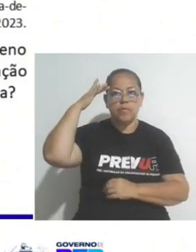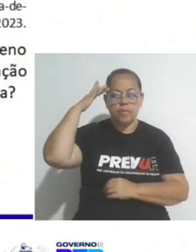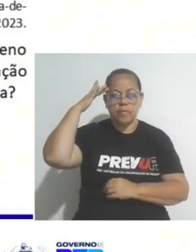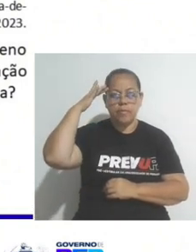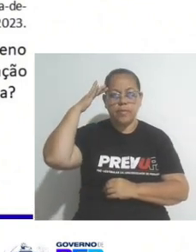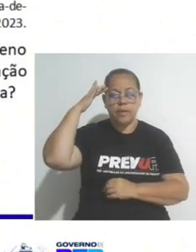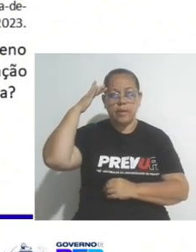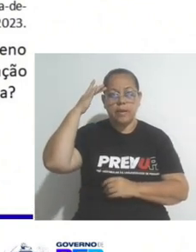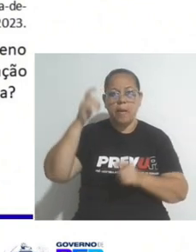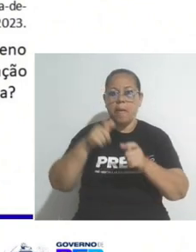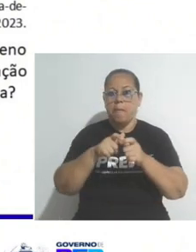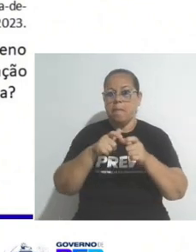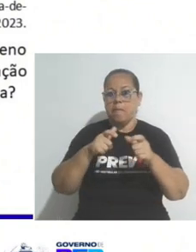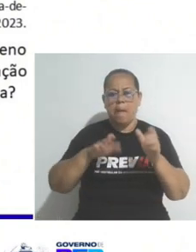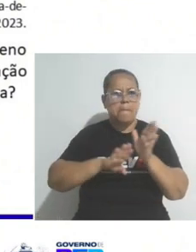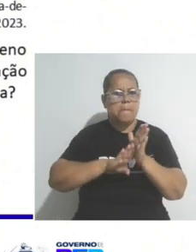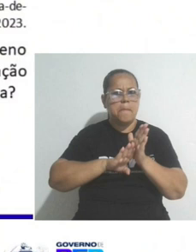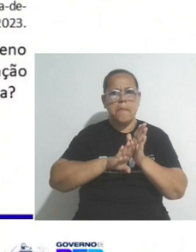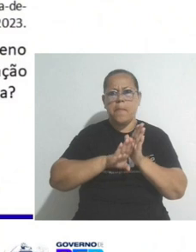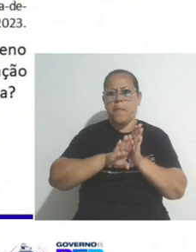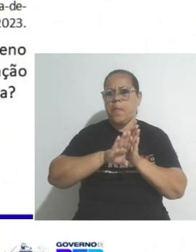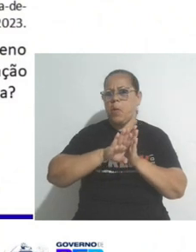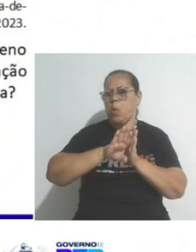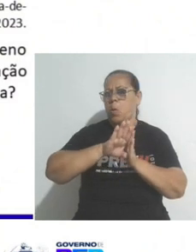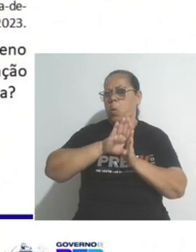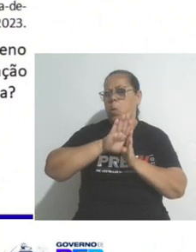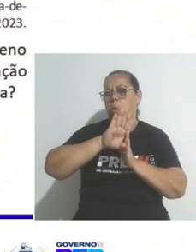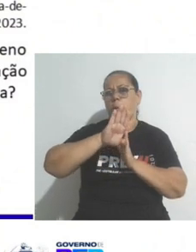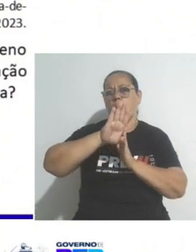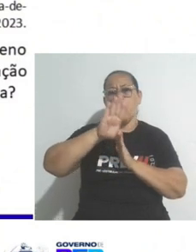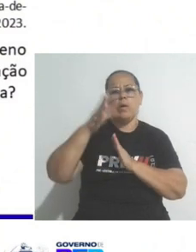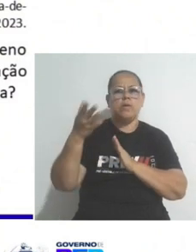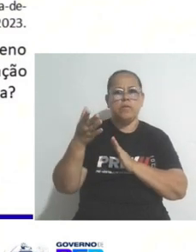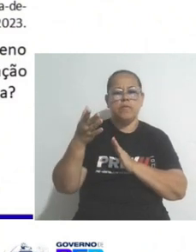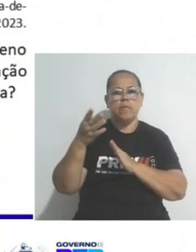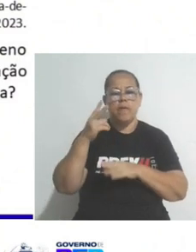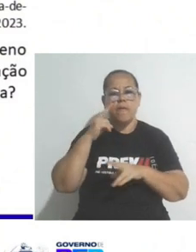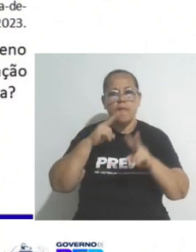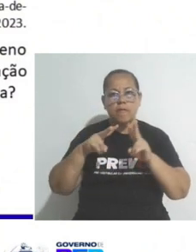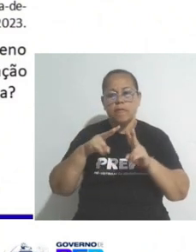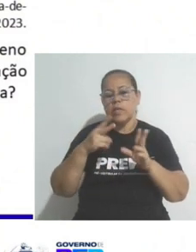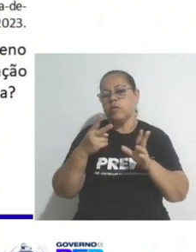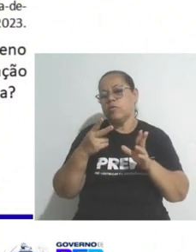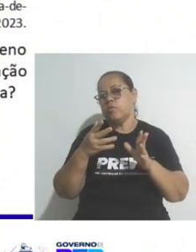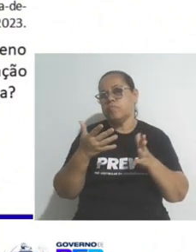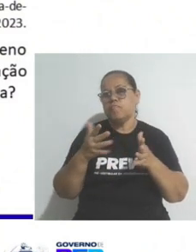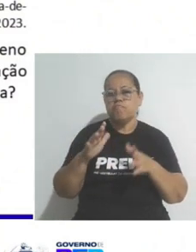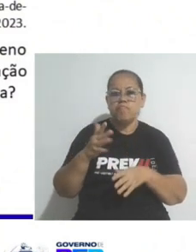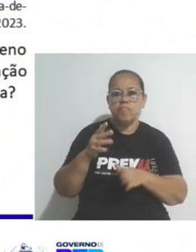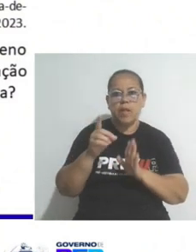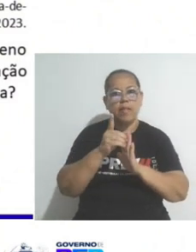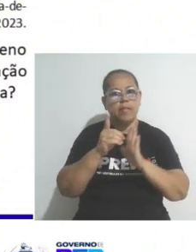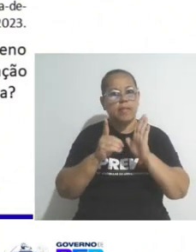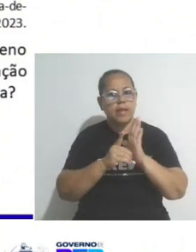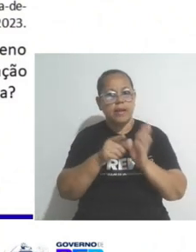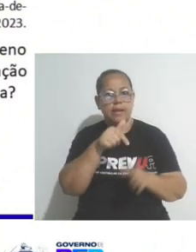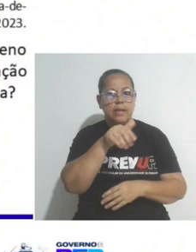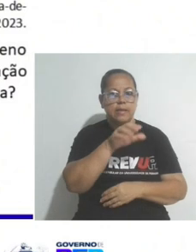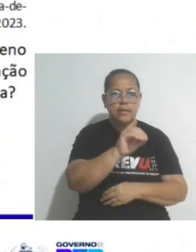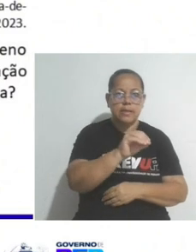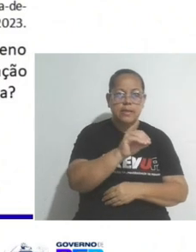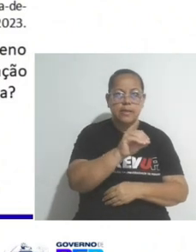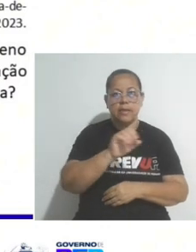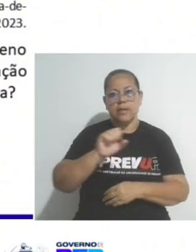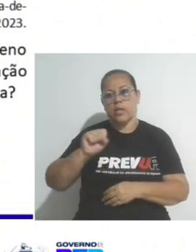o maior crescimento em número absoluto foi registrado entre as décadas de 70